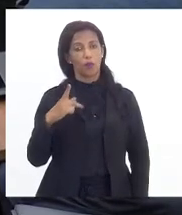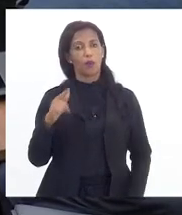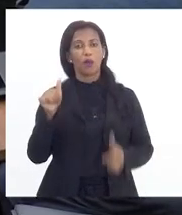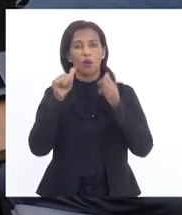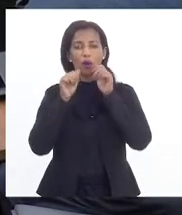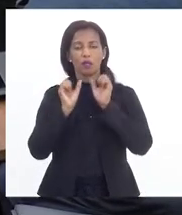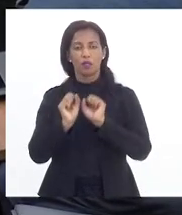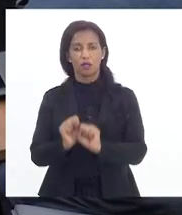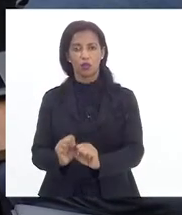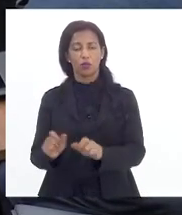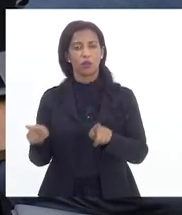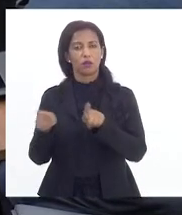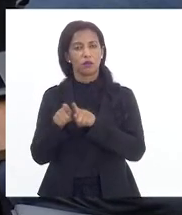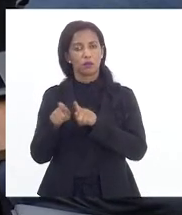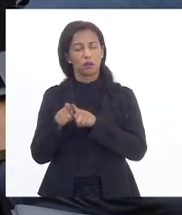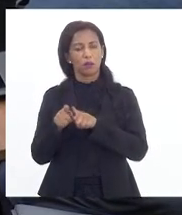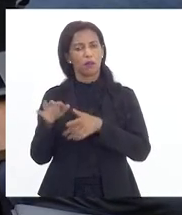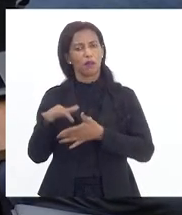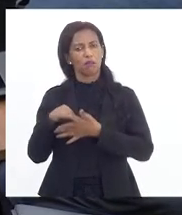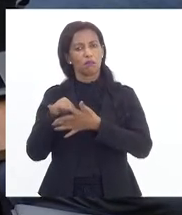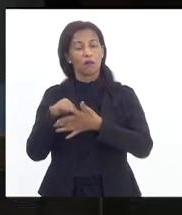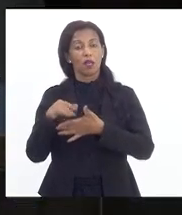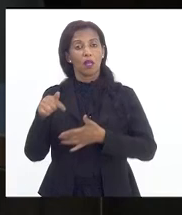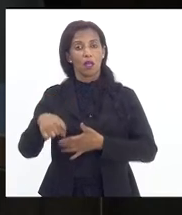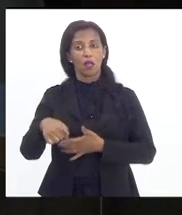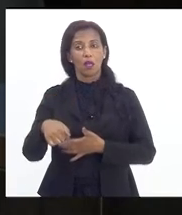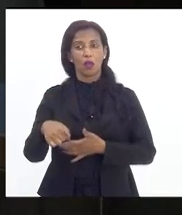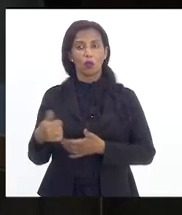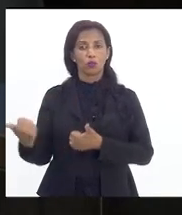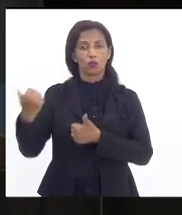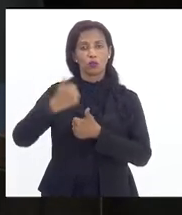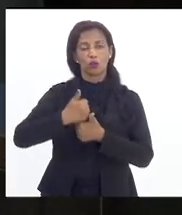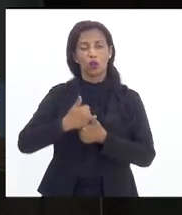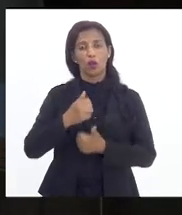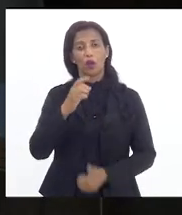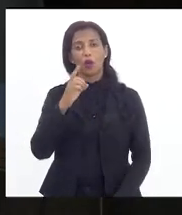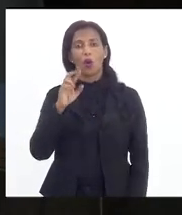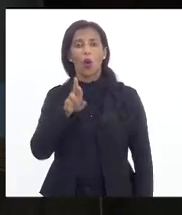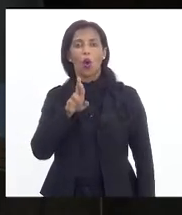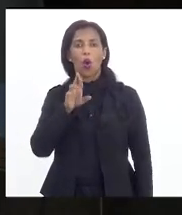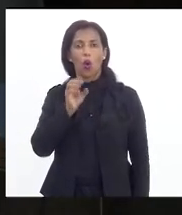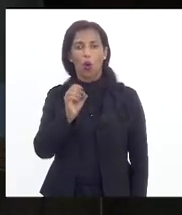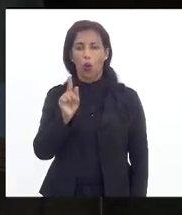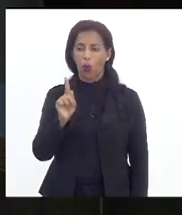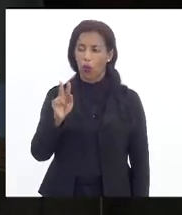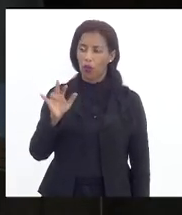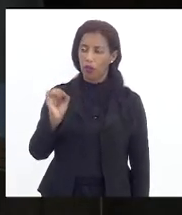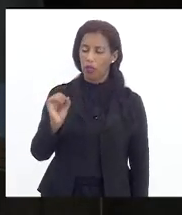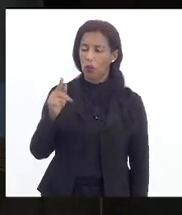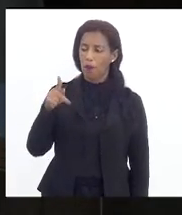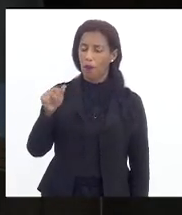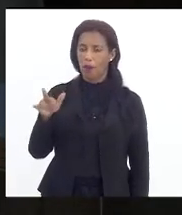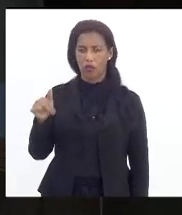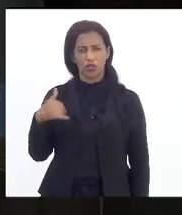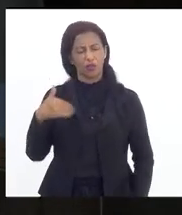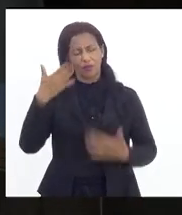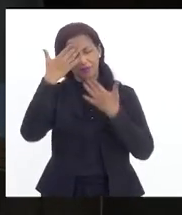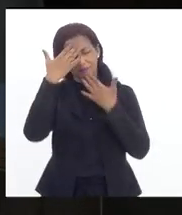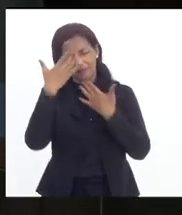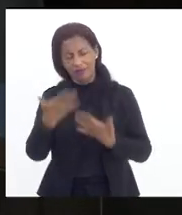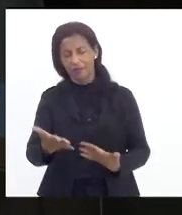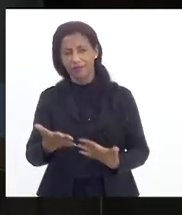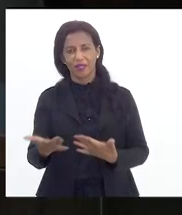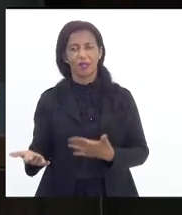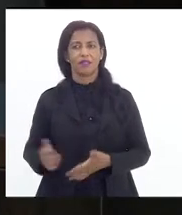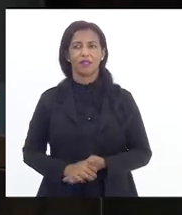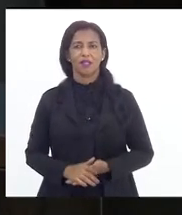parlamentar da Defensoria Pública representa aqui o defensor público-geral Rodrigo Pacheco agradeço imensamente